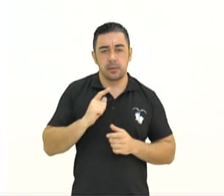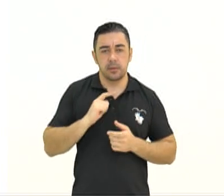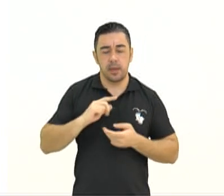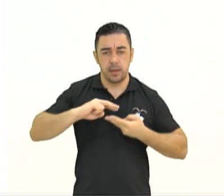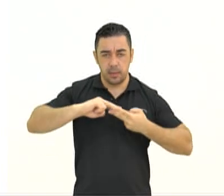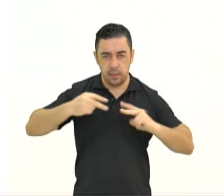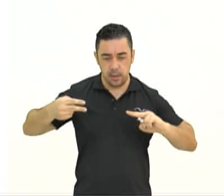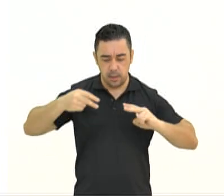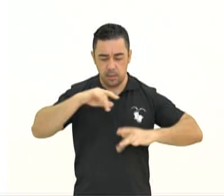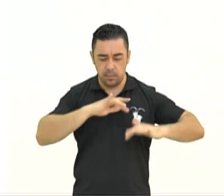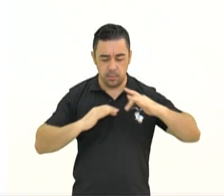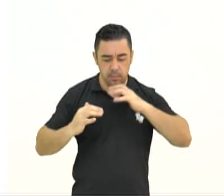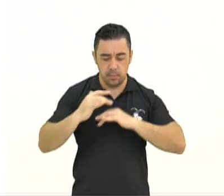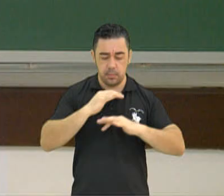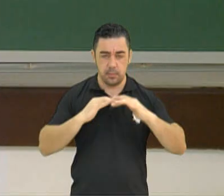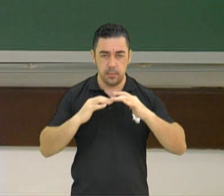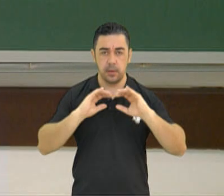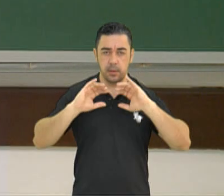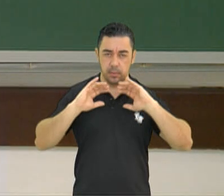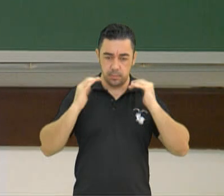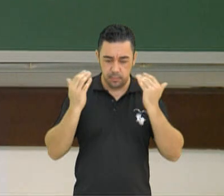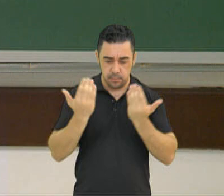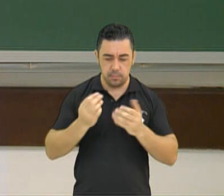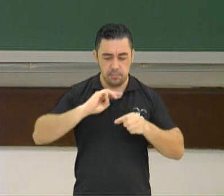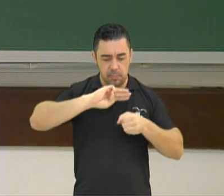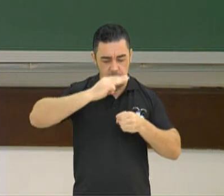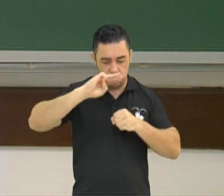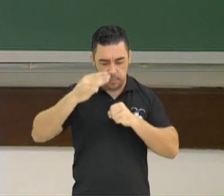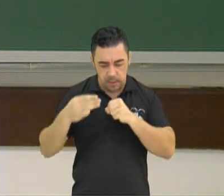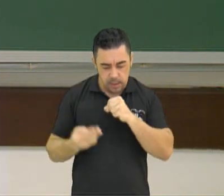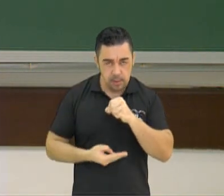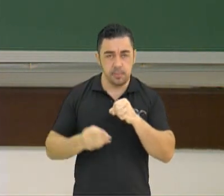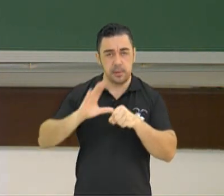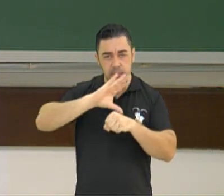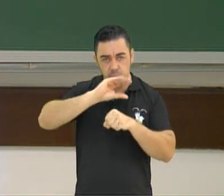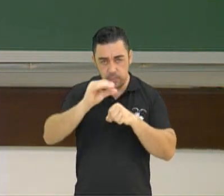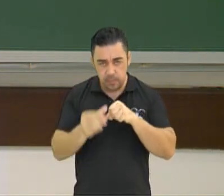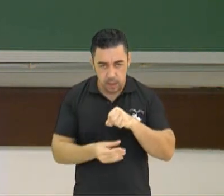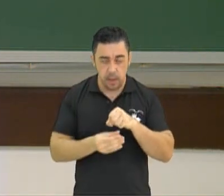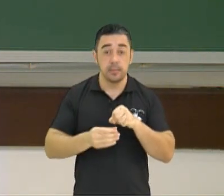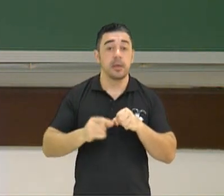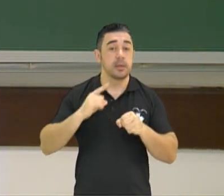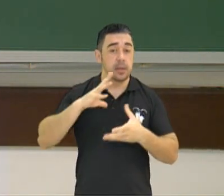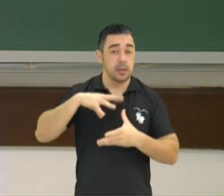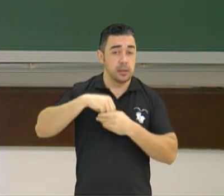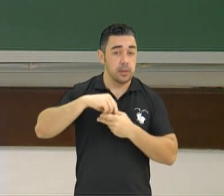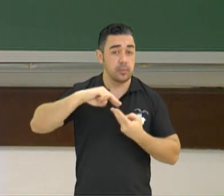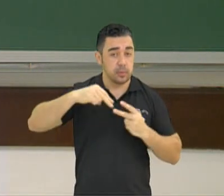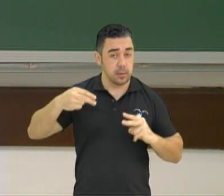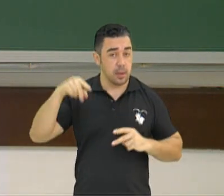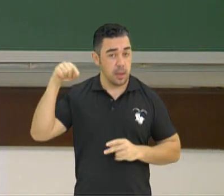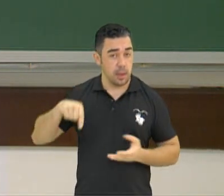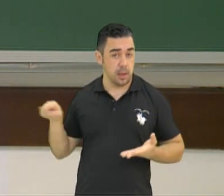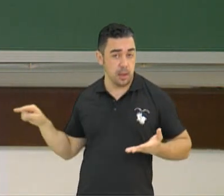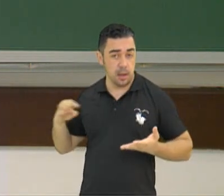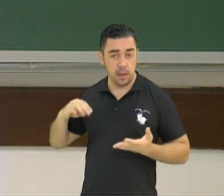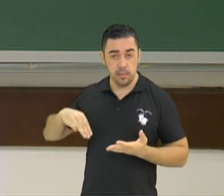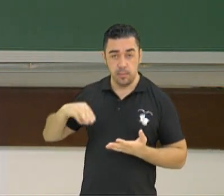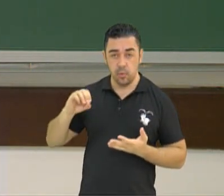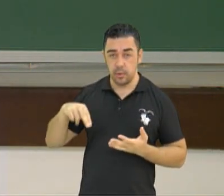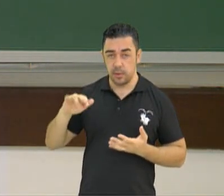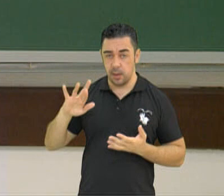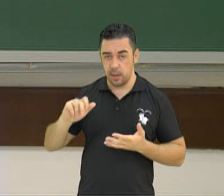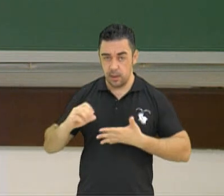célula normal, ela tem membrana plasmática, ela tem citoplasma e tem o material genético, o DNA. Só quem tem? Reino Monera, né? A